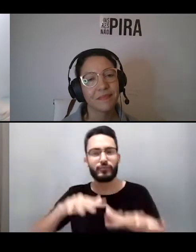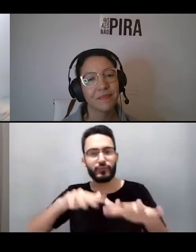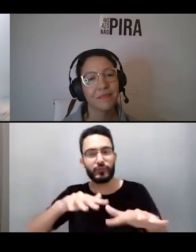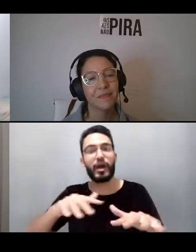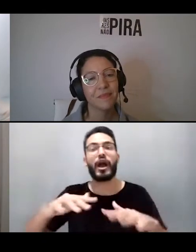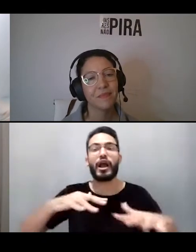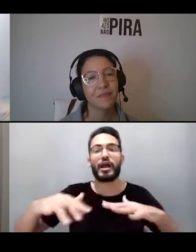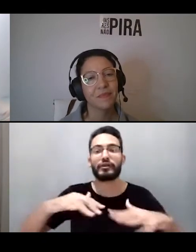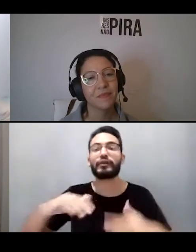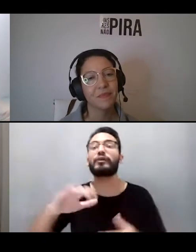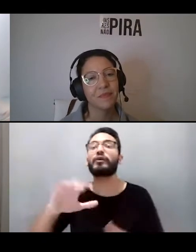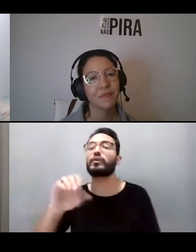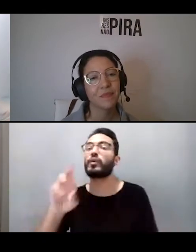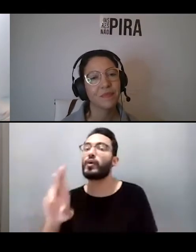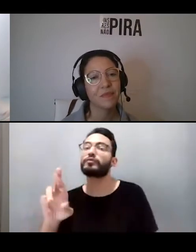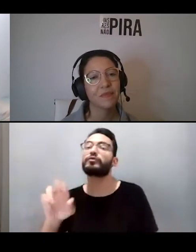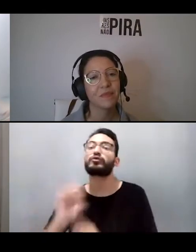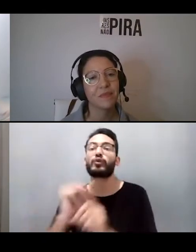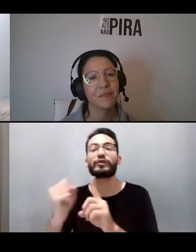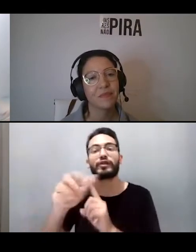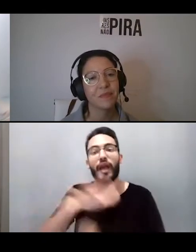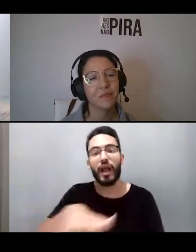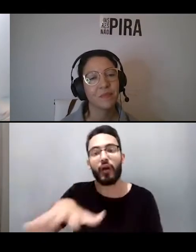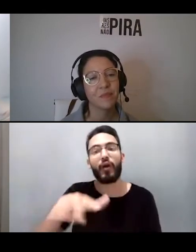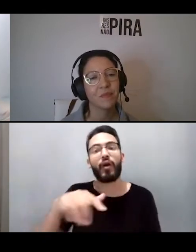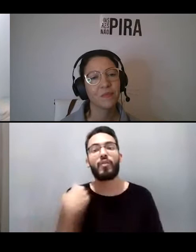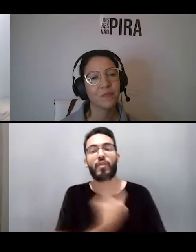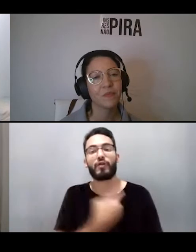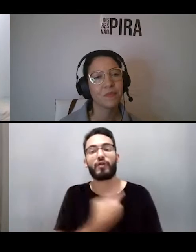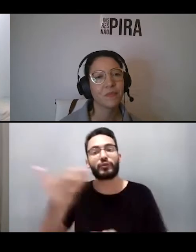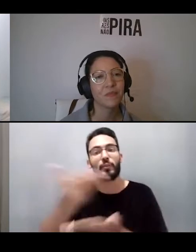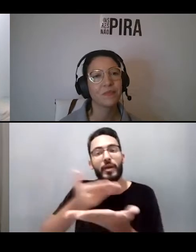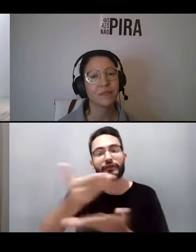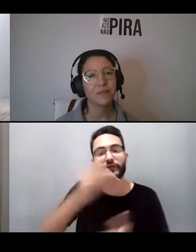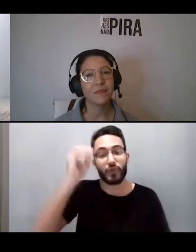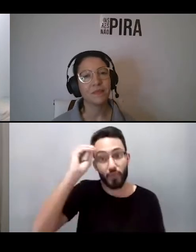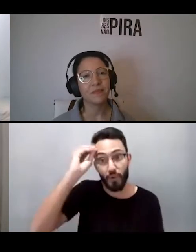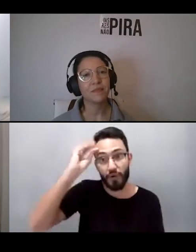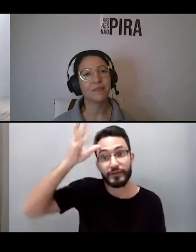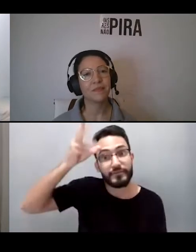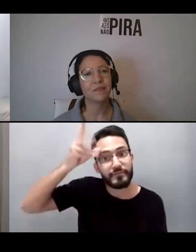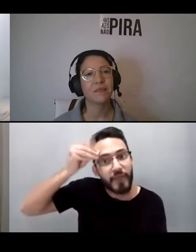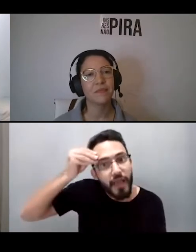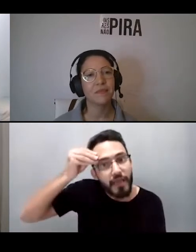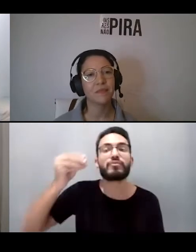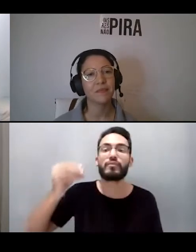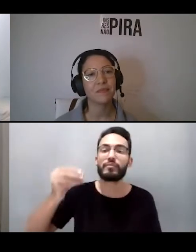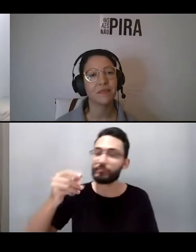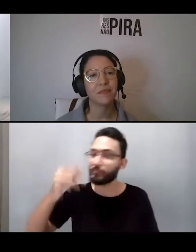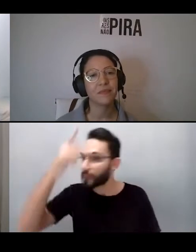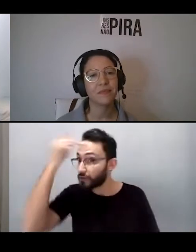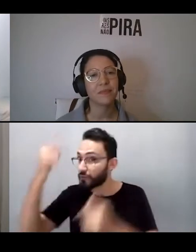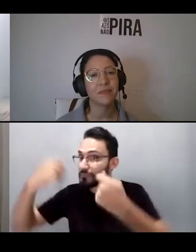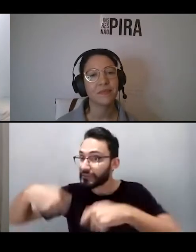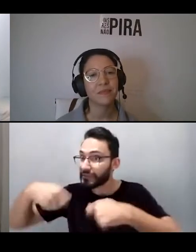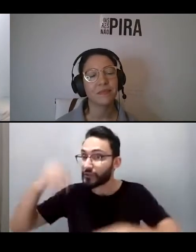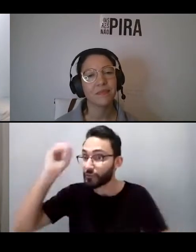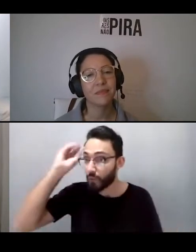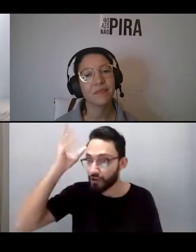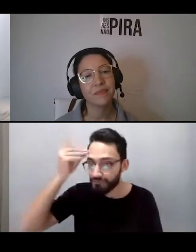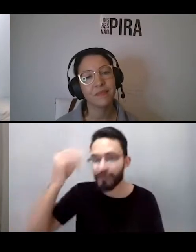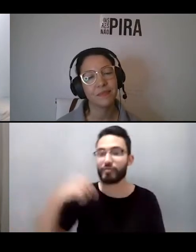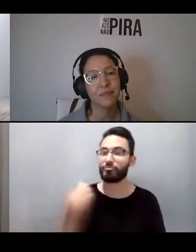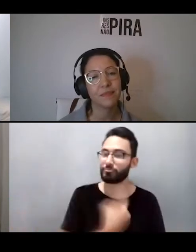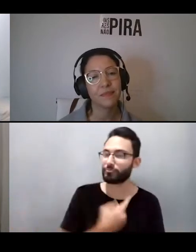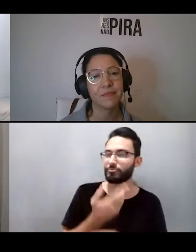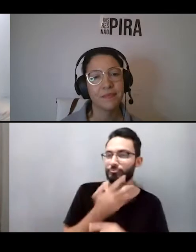projeto Cora Social, que tem o objetivo da gente compartilhar o nosso conhecimento e ajudar as pessoas que estão mais precisando nesse momento